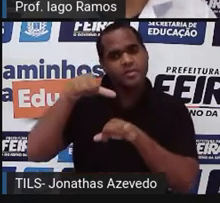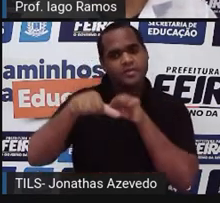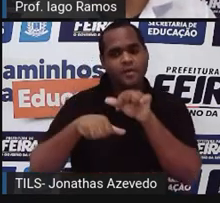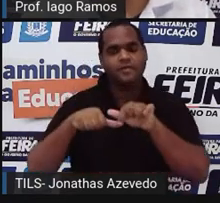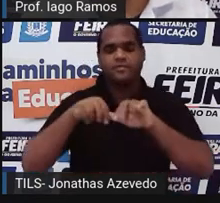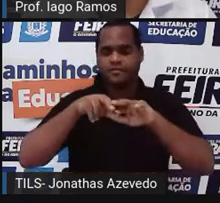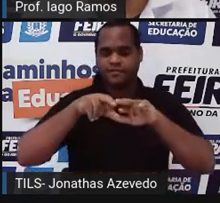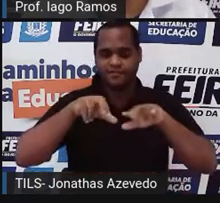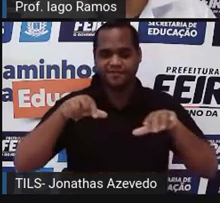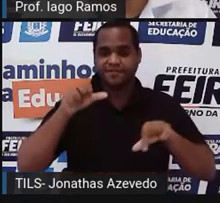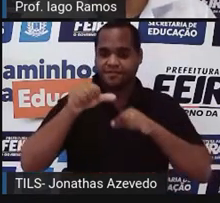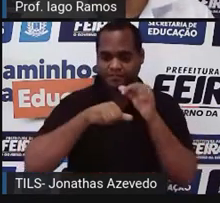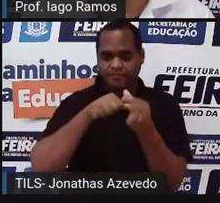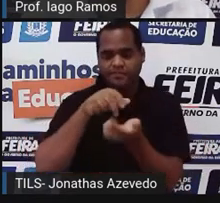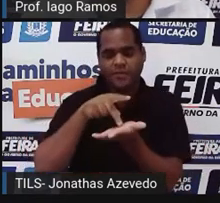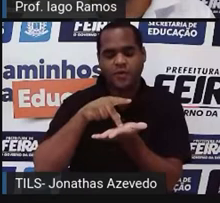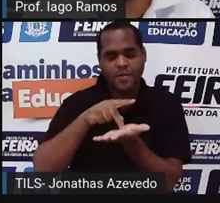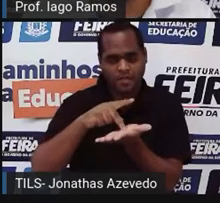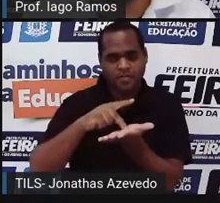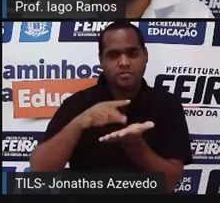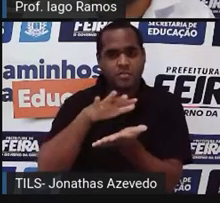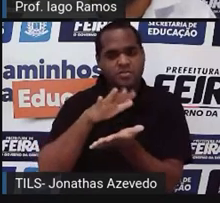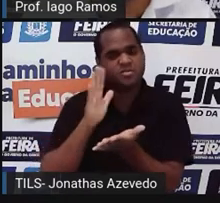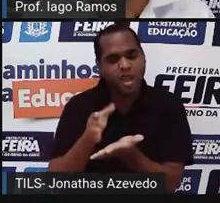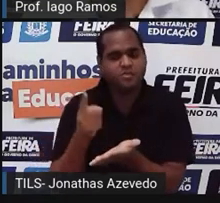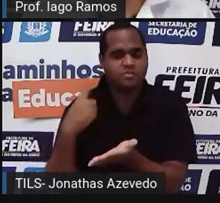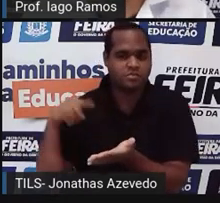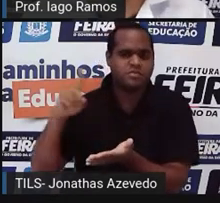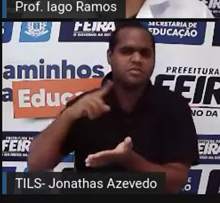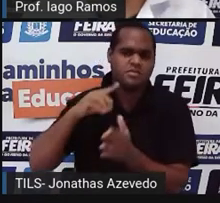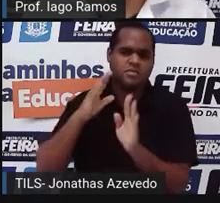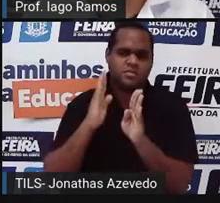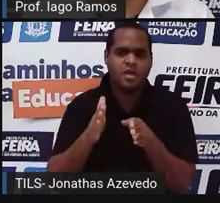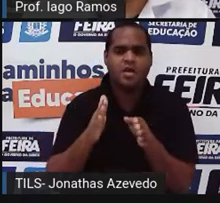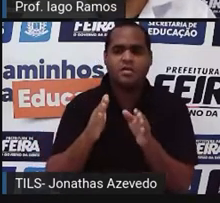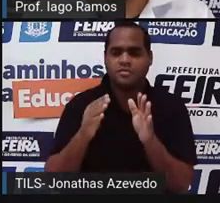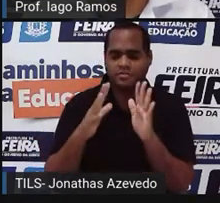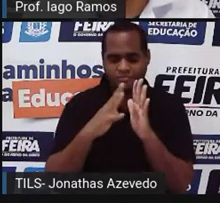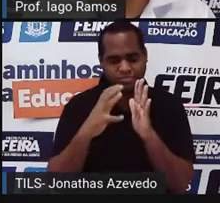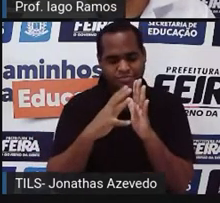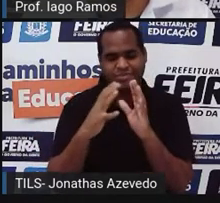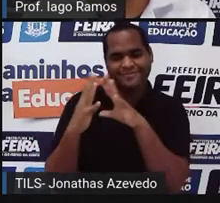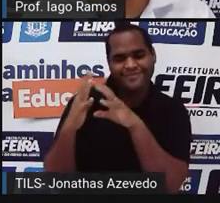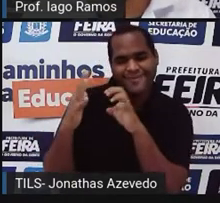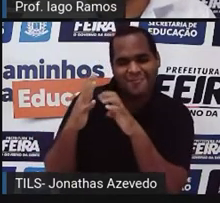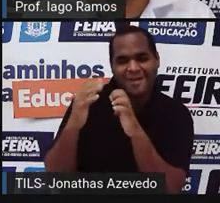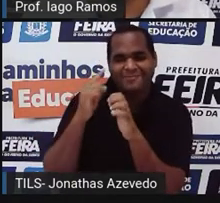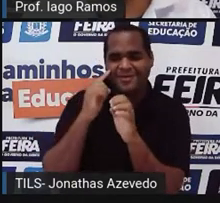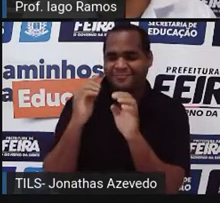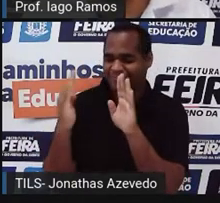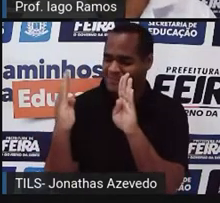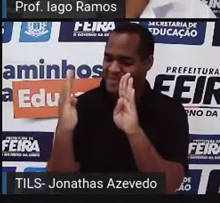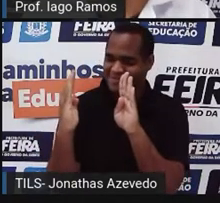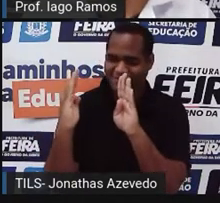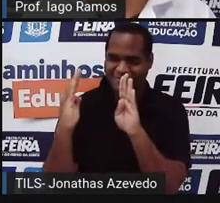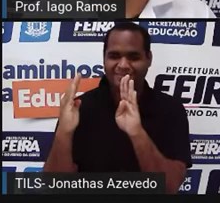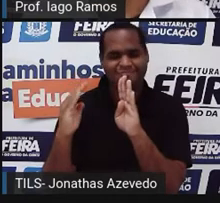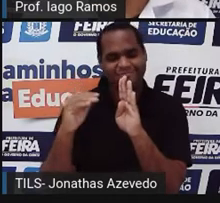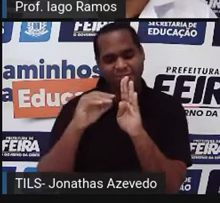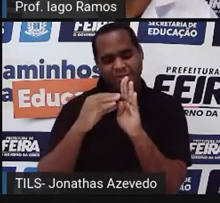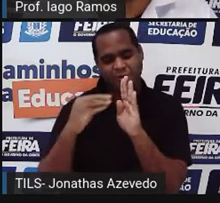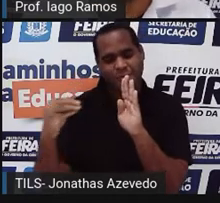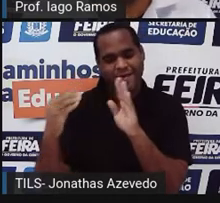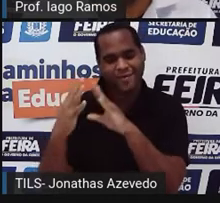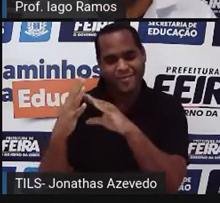A transformação geométrica que a gente já estudou, que é a reflexão, tá? Lembrando